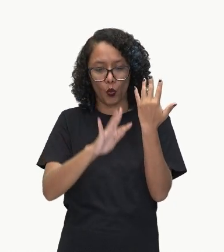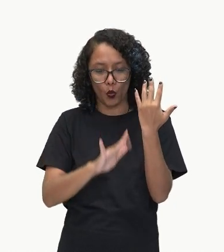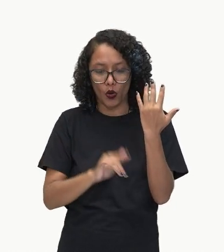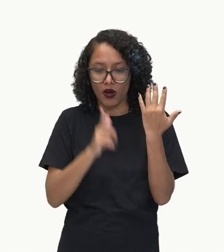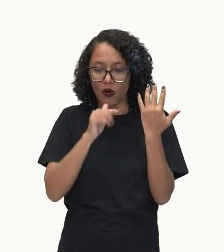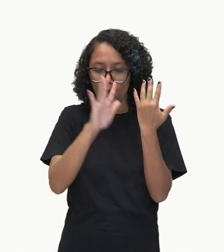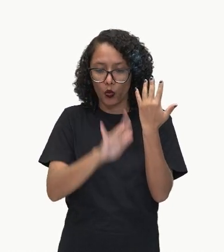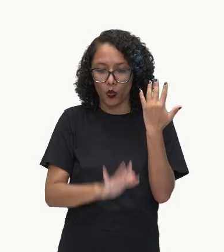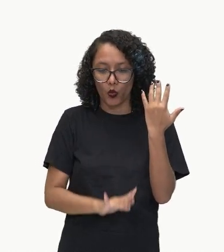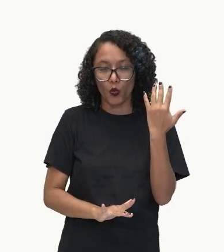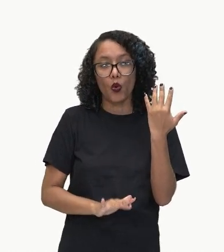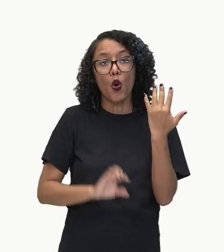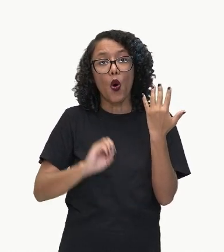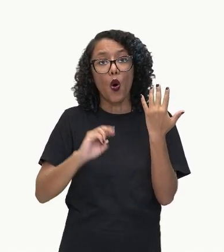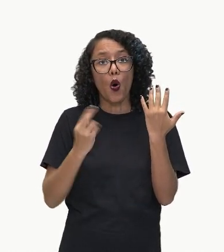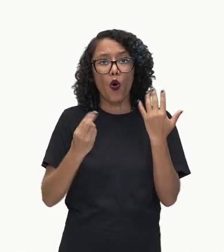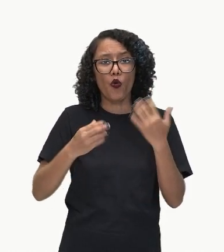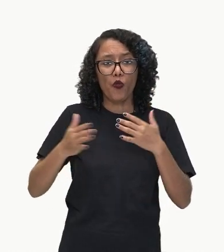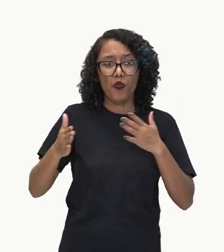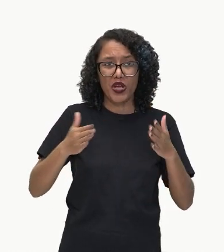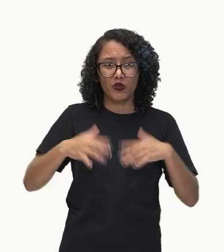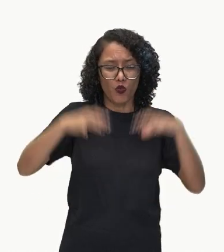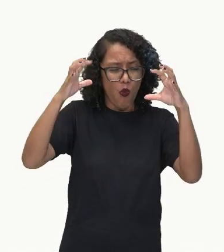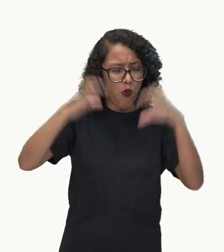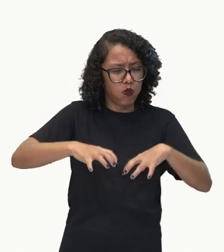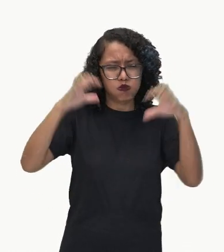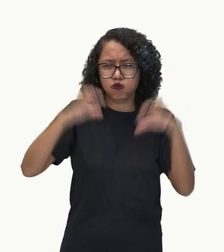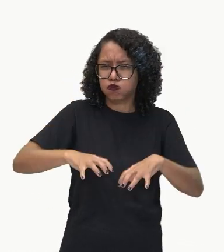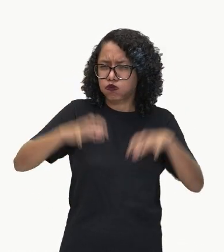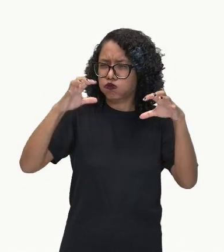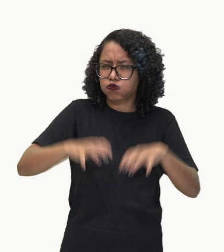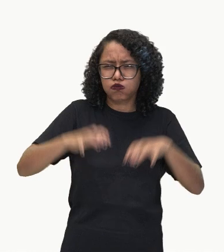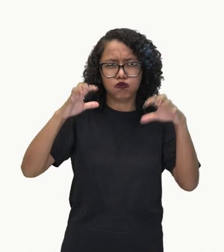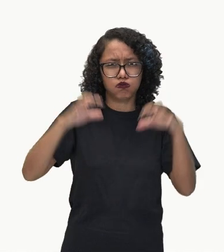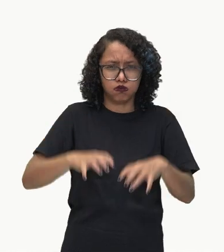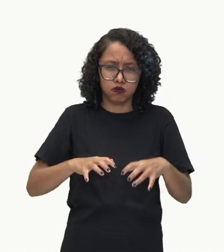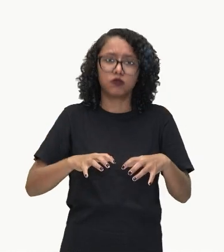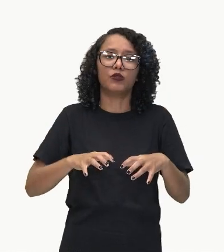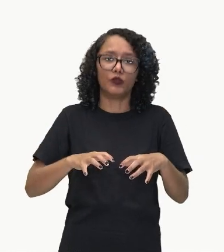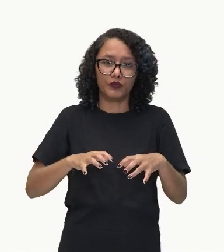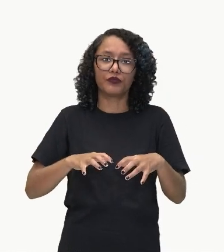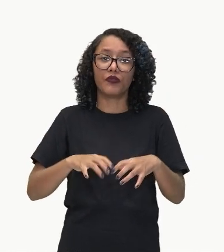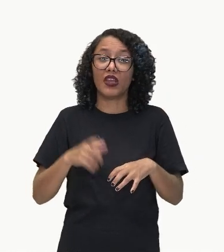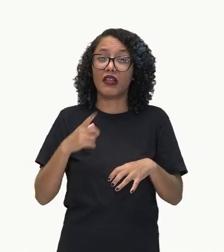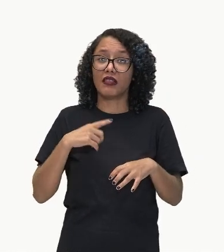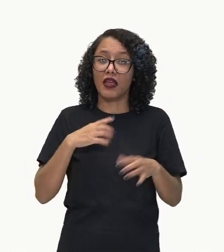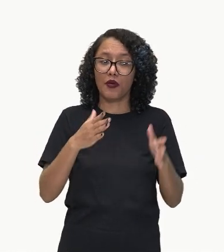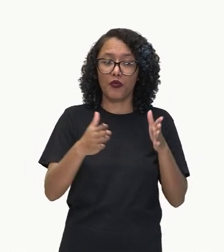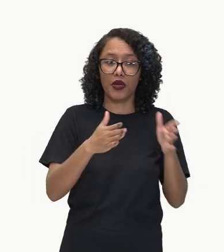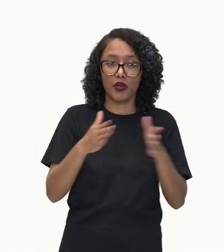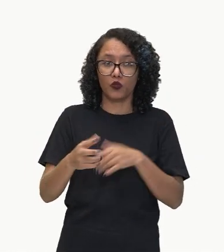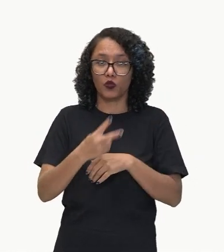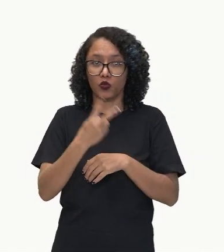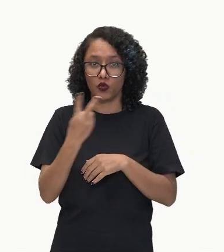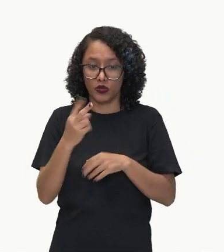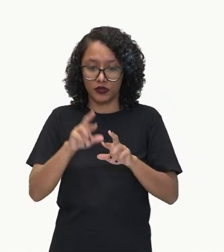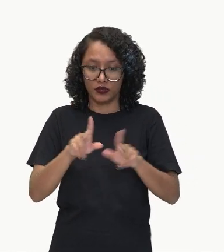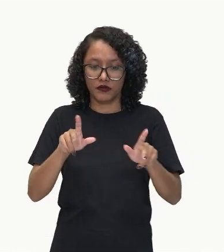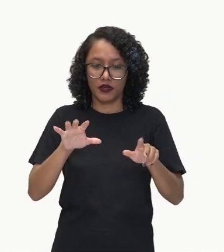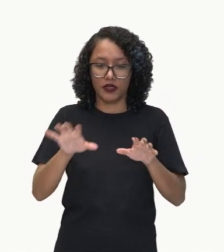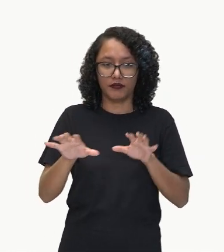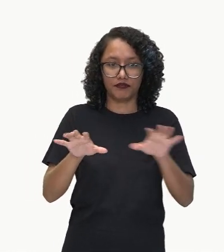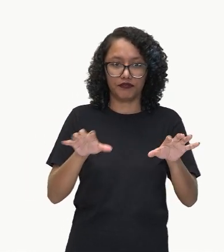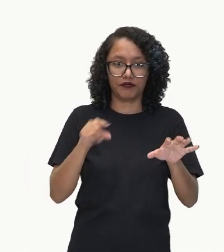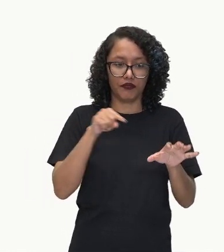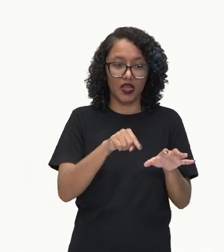chuvas, uns grandes períodos de chuvas intensas. E ele é dividido em dois períodos distintos. Vai ter as monções